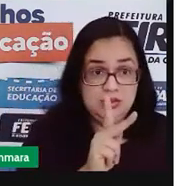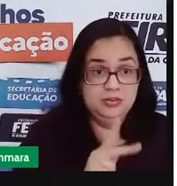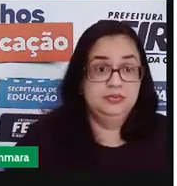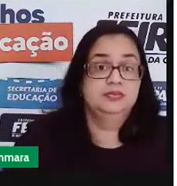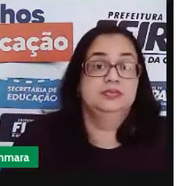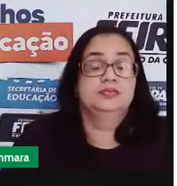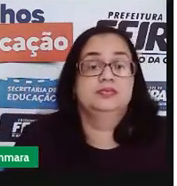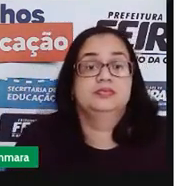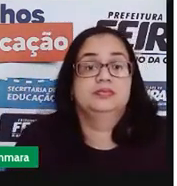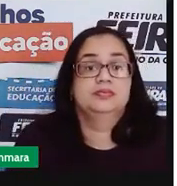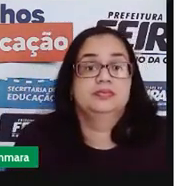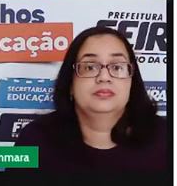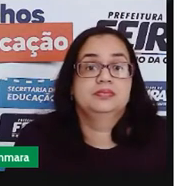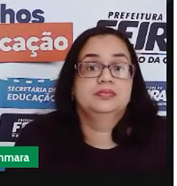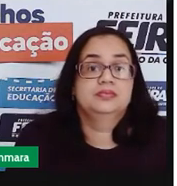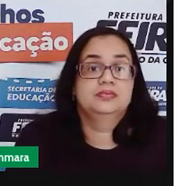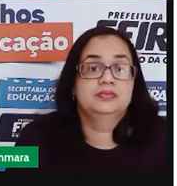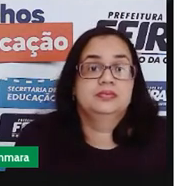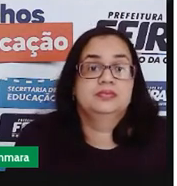Vamos lá.